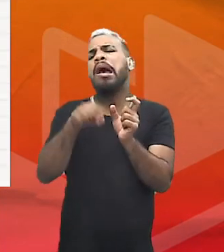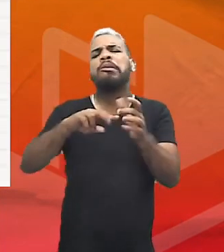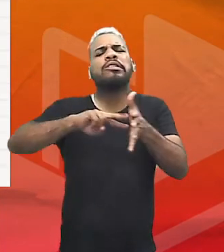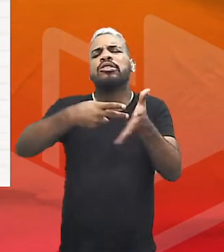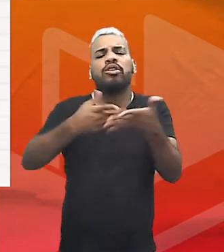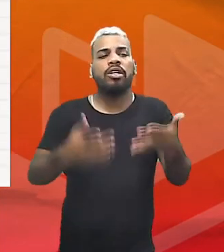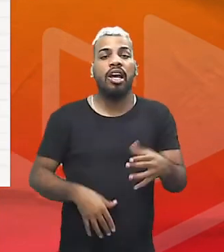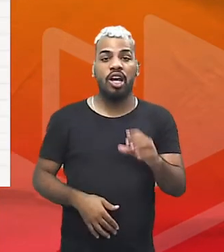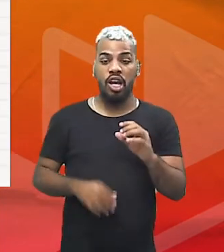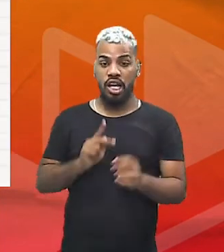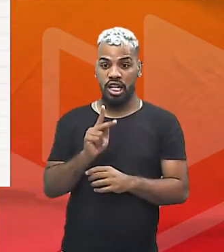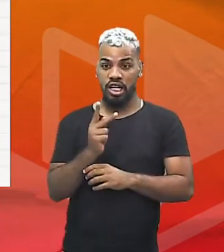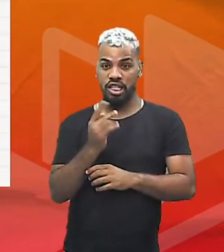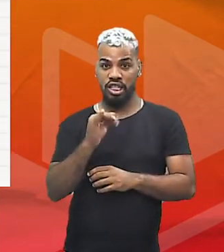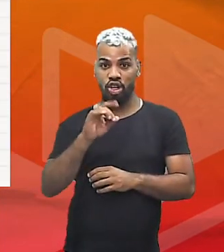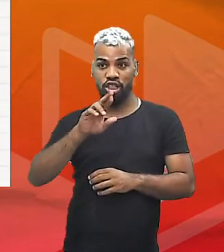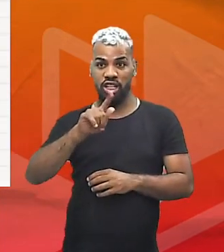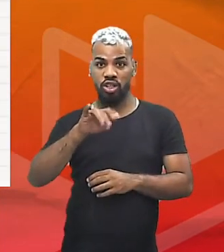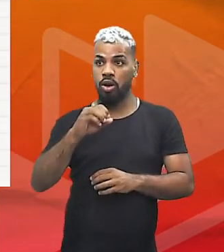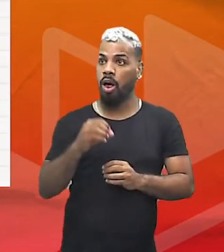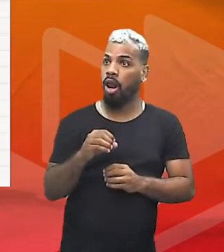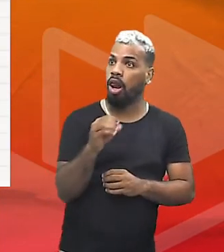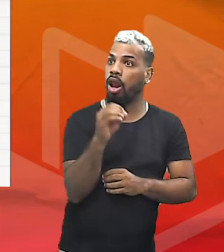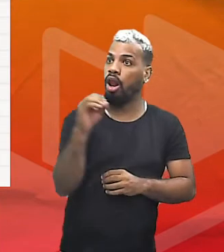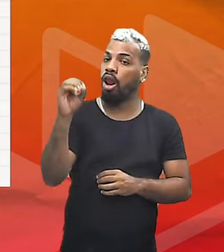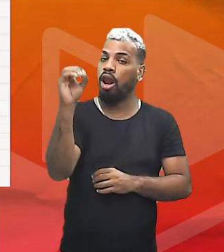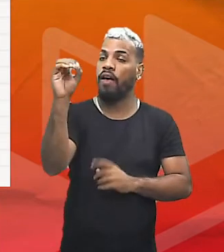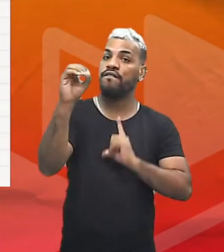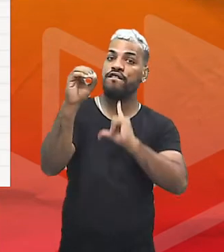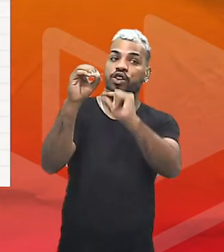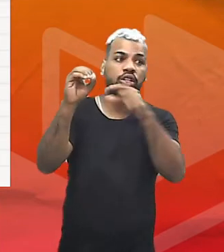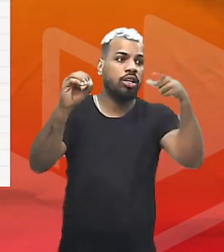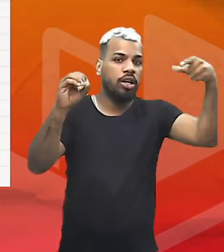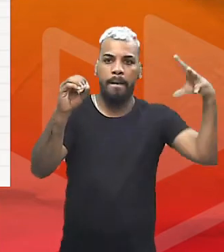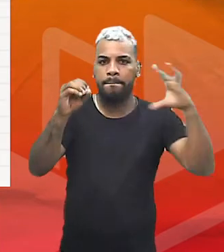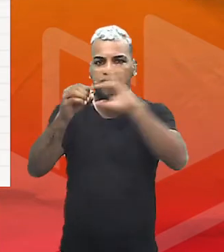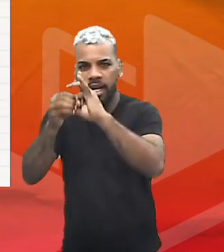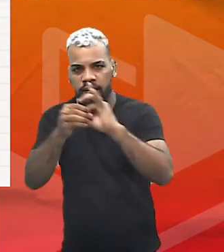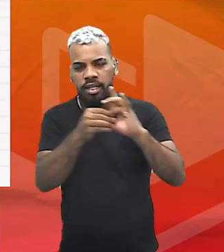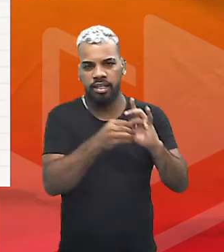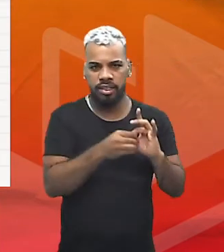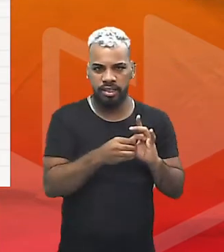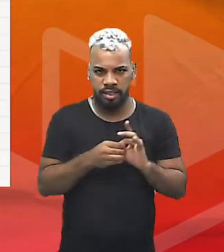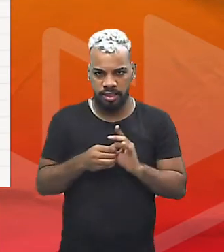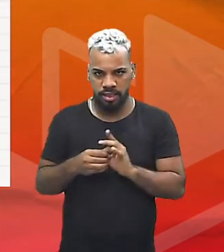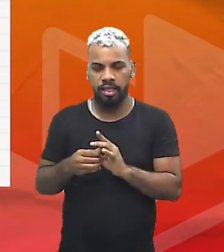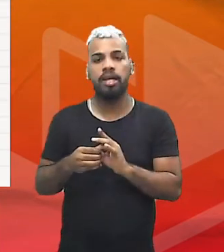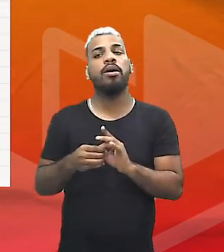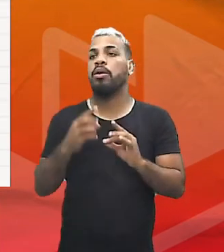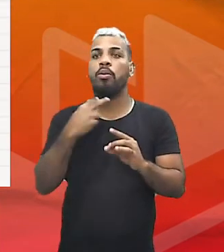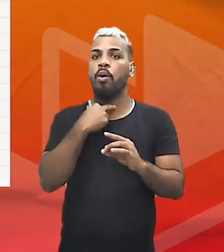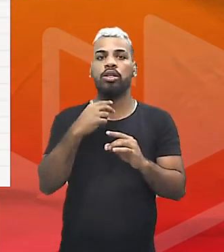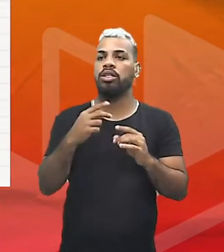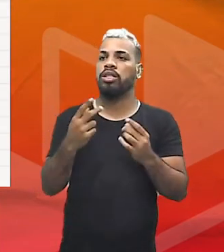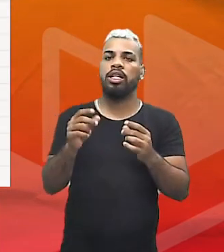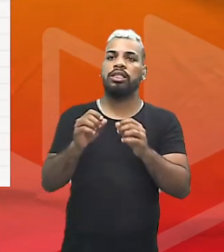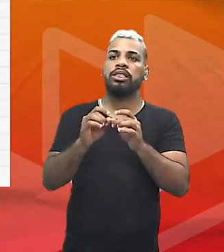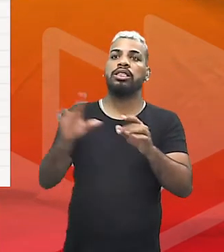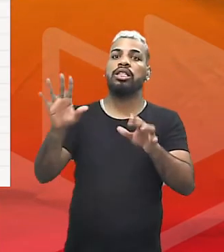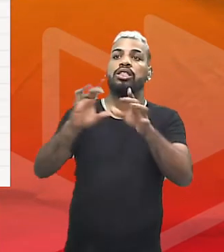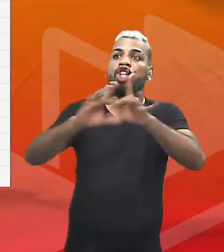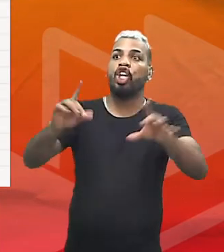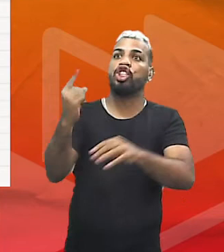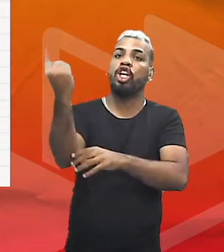e segura o hidrogênio de forma temporária para que o hidrogênio não fique solto porque se ficar solto prejudica a célula porque